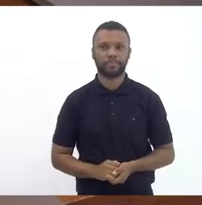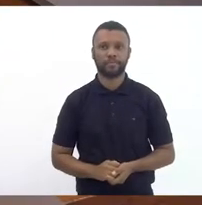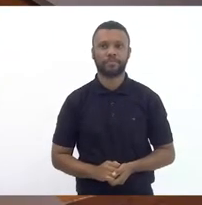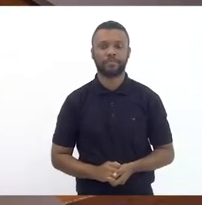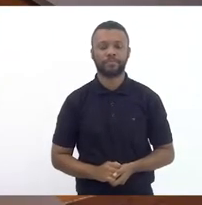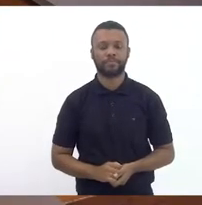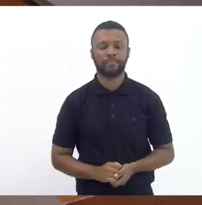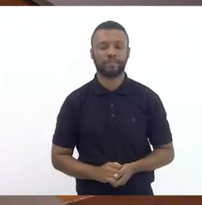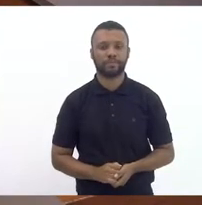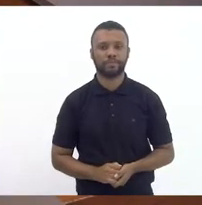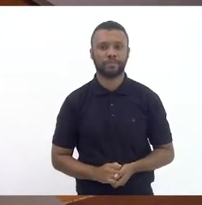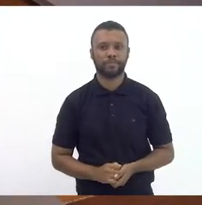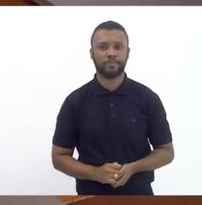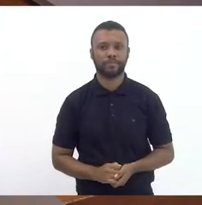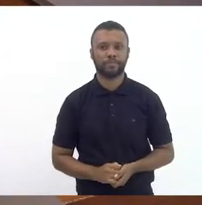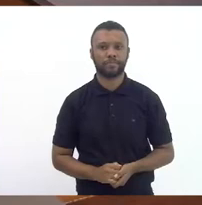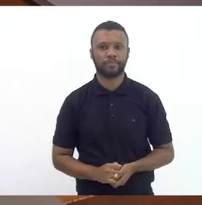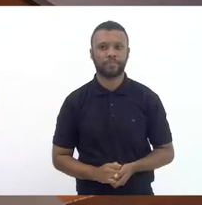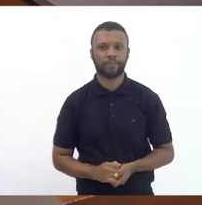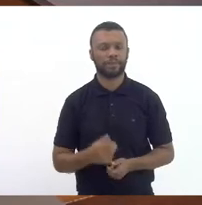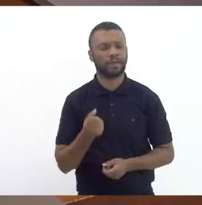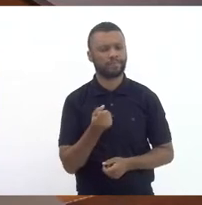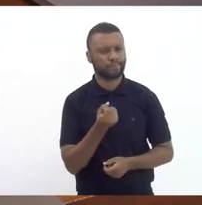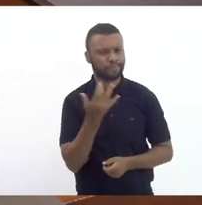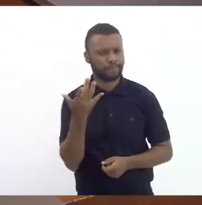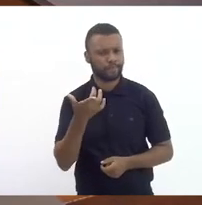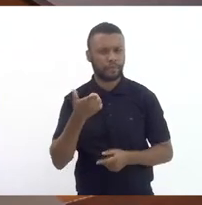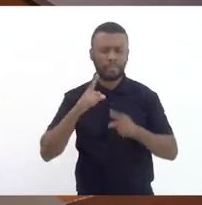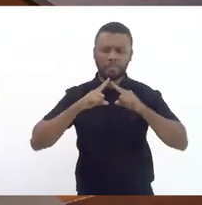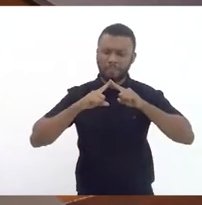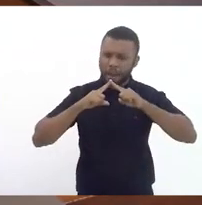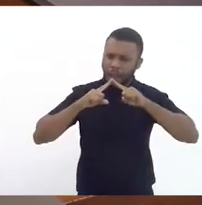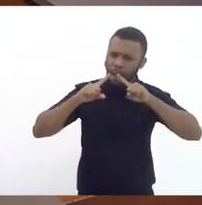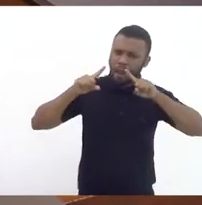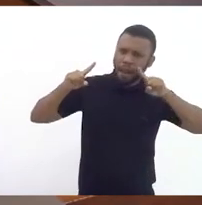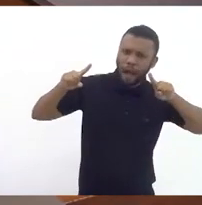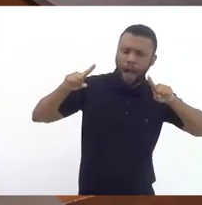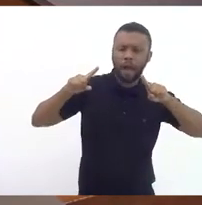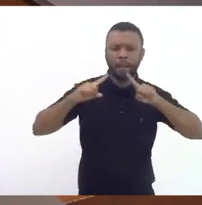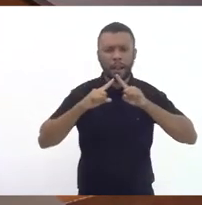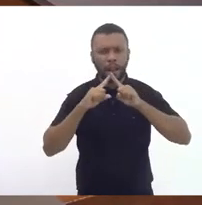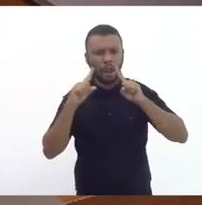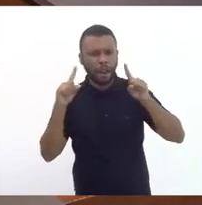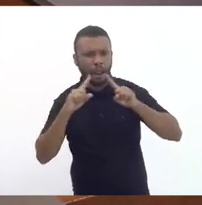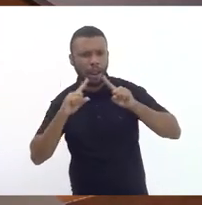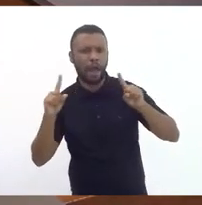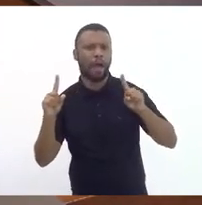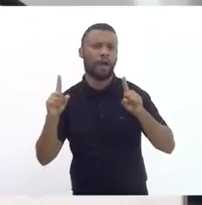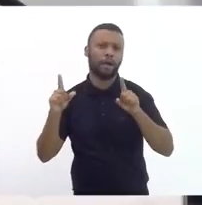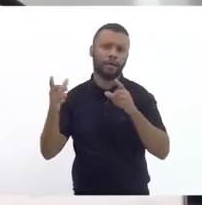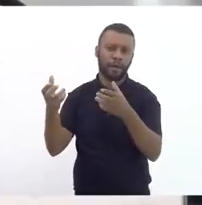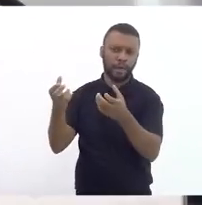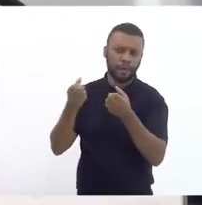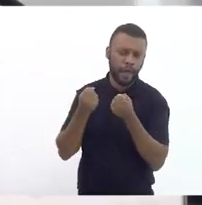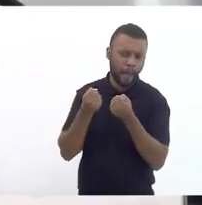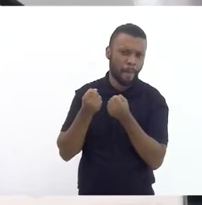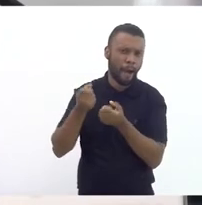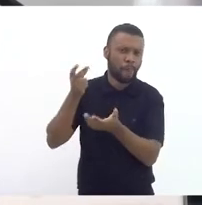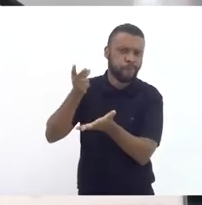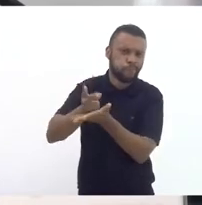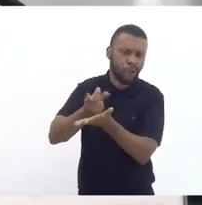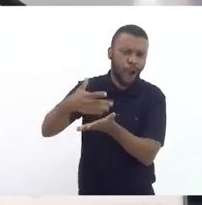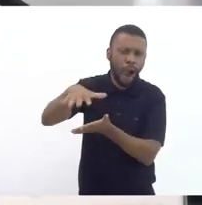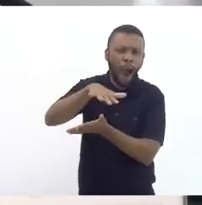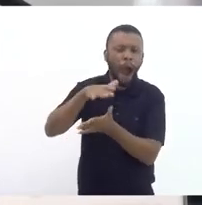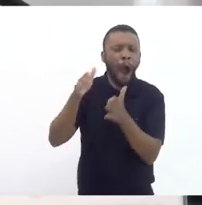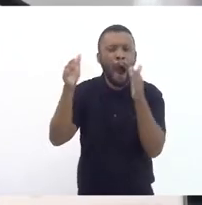E muitas vezes, assim, que a gente recebe de reclamação, presidente, mesmo nessas que estão, que são, enfim, tecnicamente